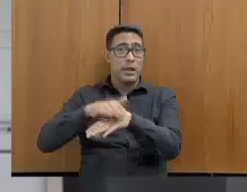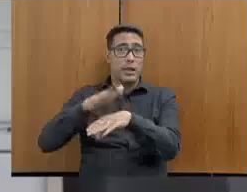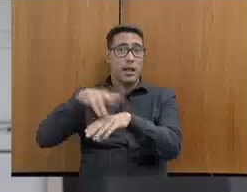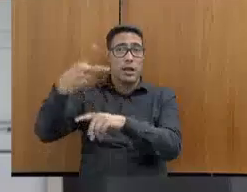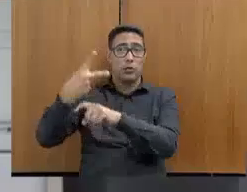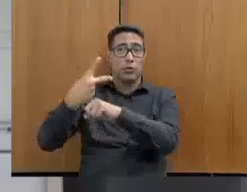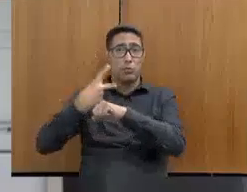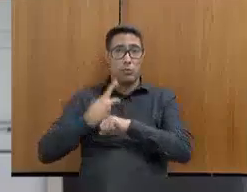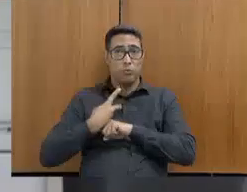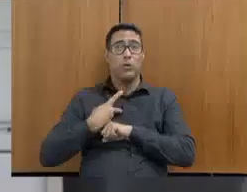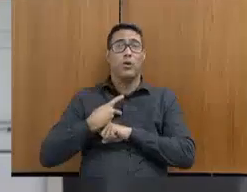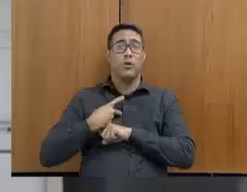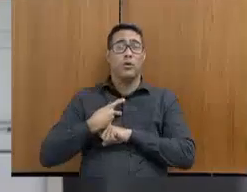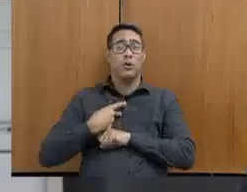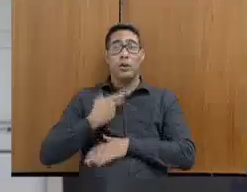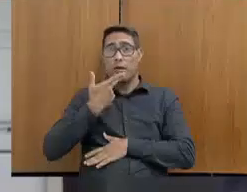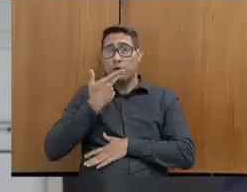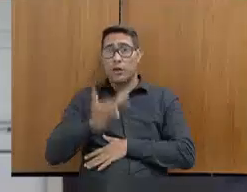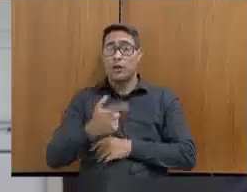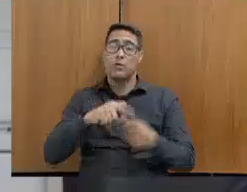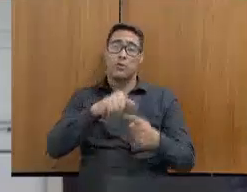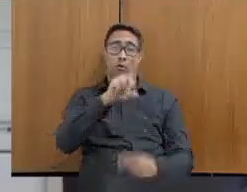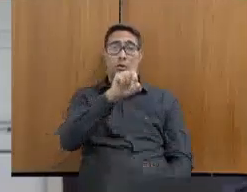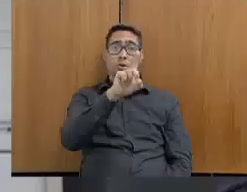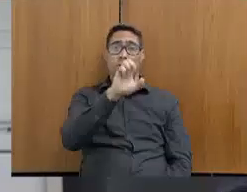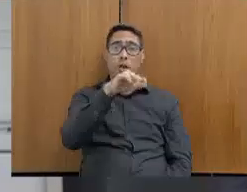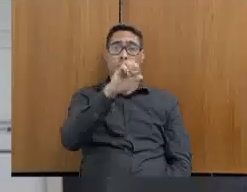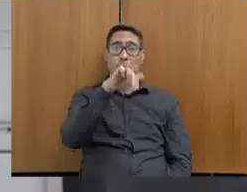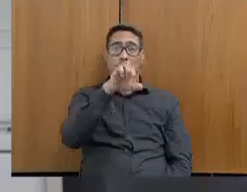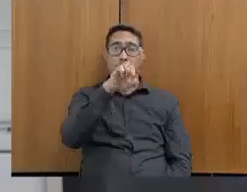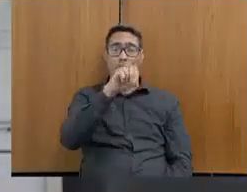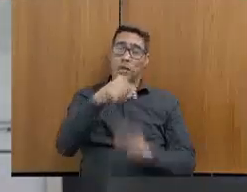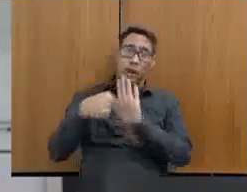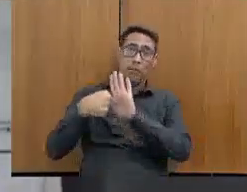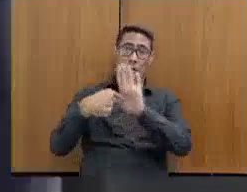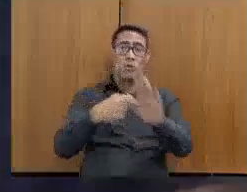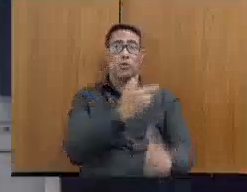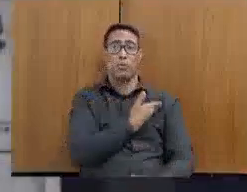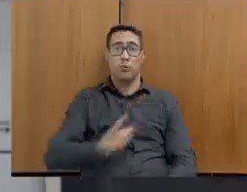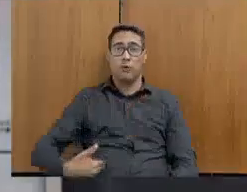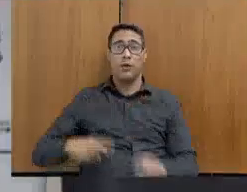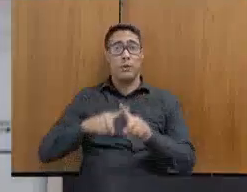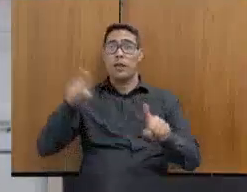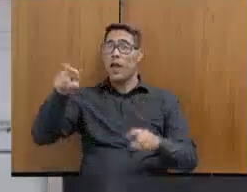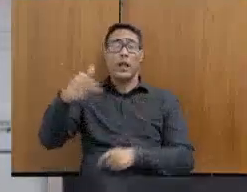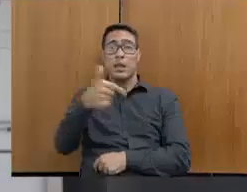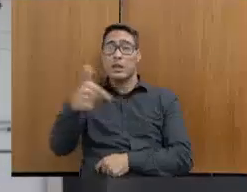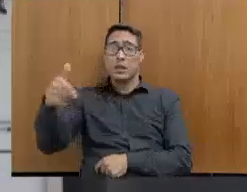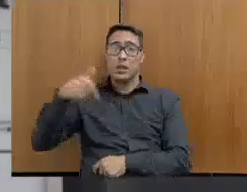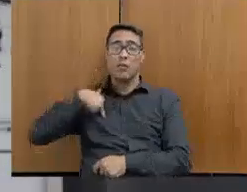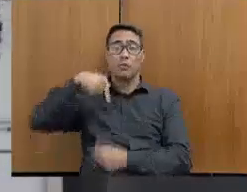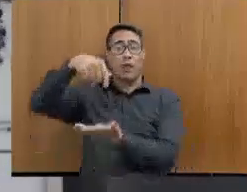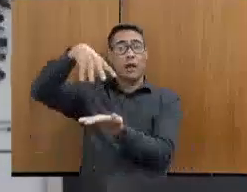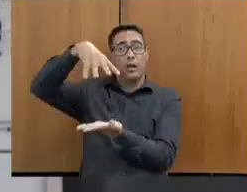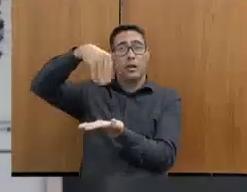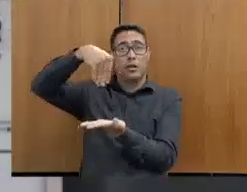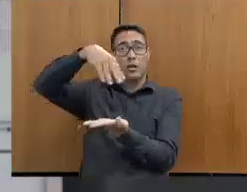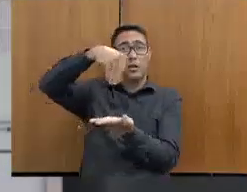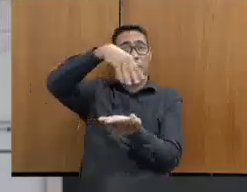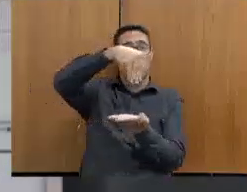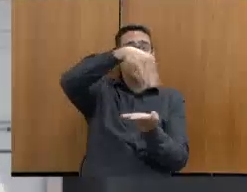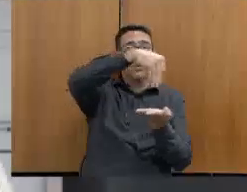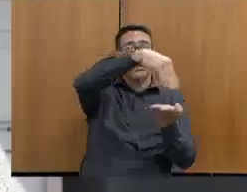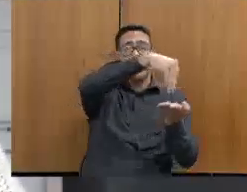reforçando demandas que ela já apresentou para o estado de não ter uma máquina de xerox Então são situações